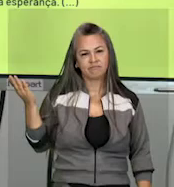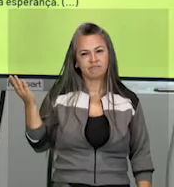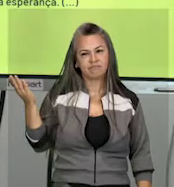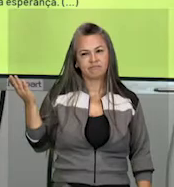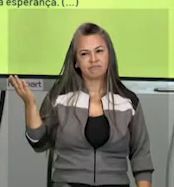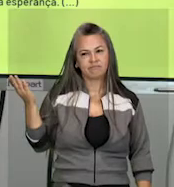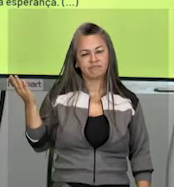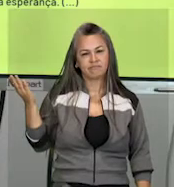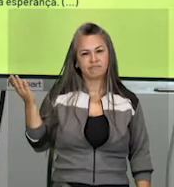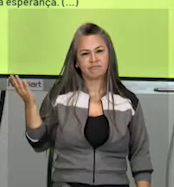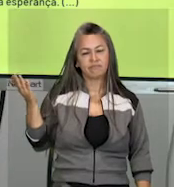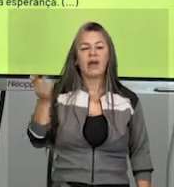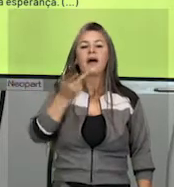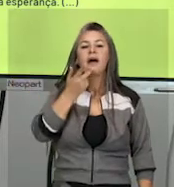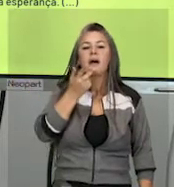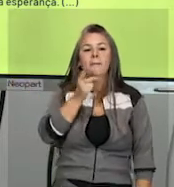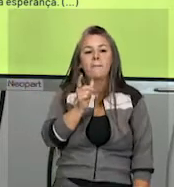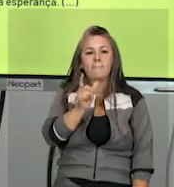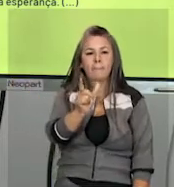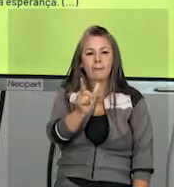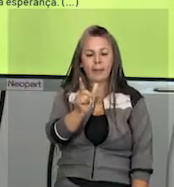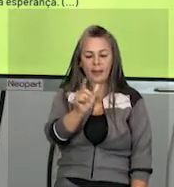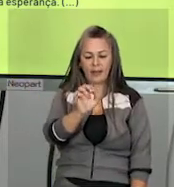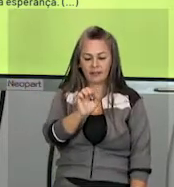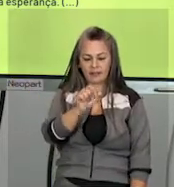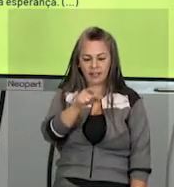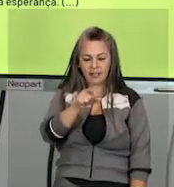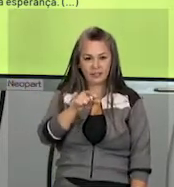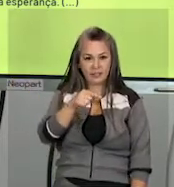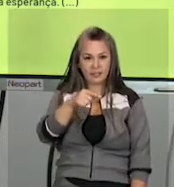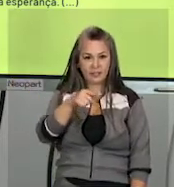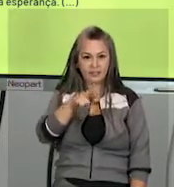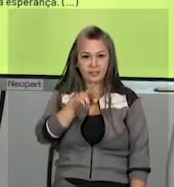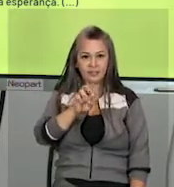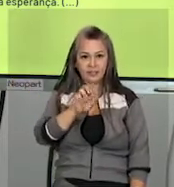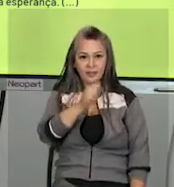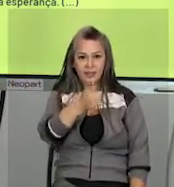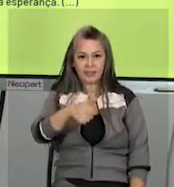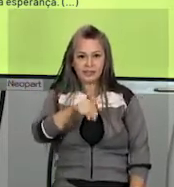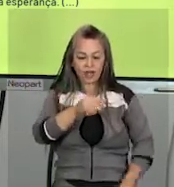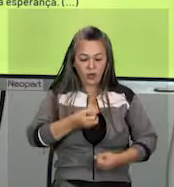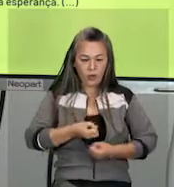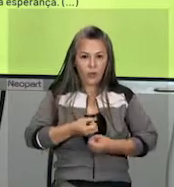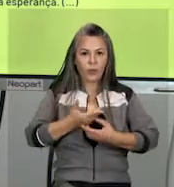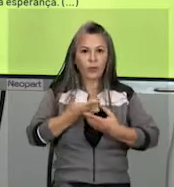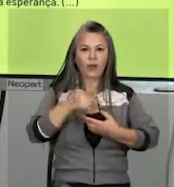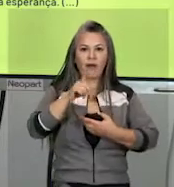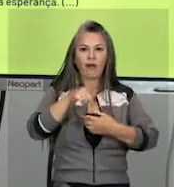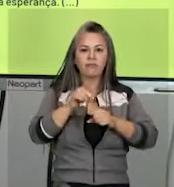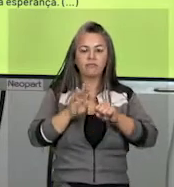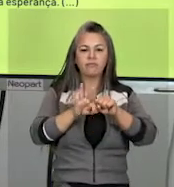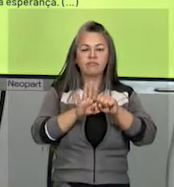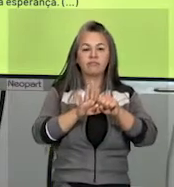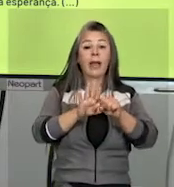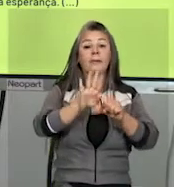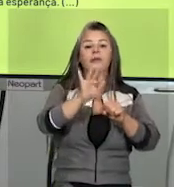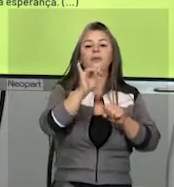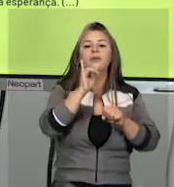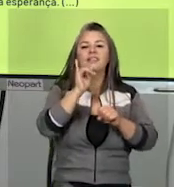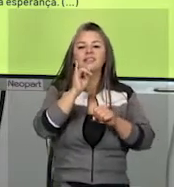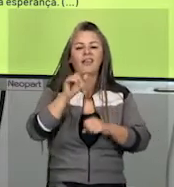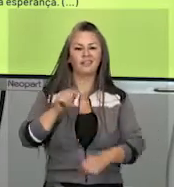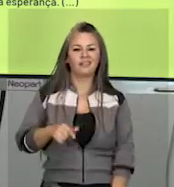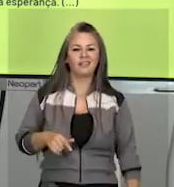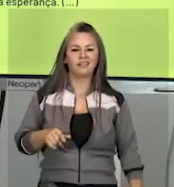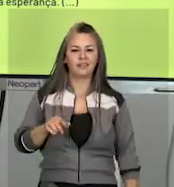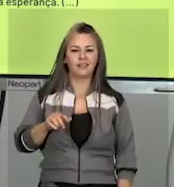a palavrinha expressão é um substantivo. Quando ele fala que odiado, você está sendo odiado, é um adjetivo, está qualificando quem é